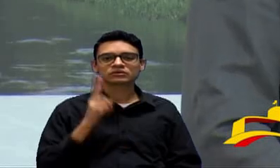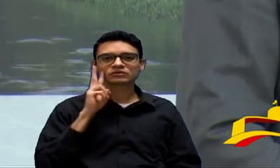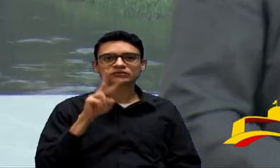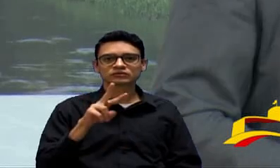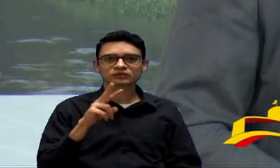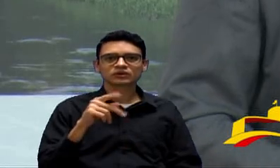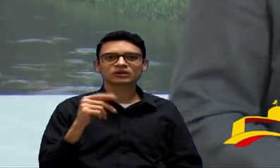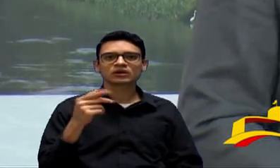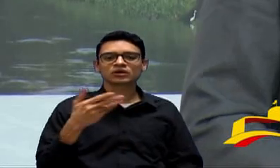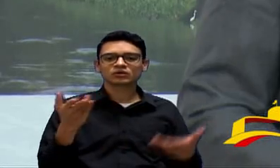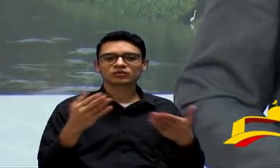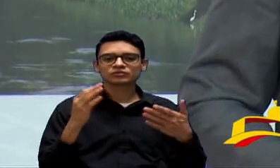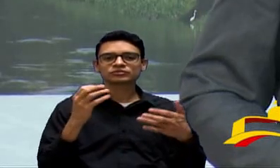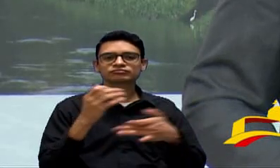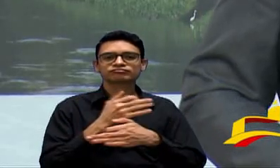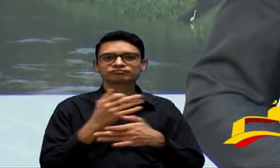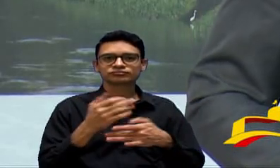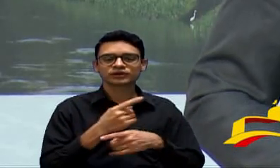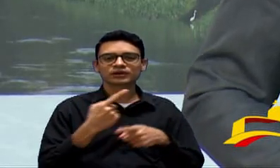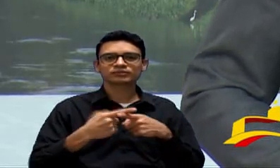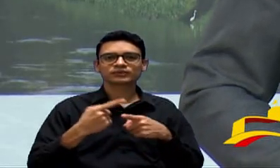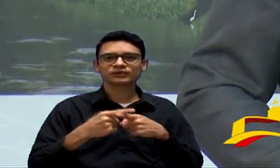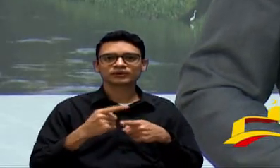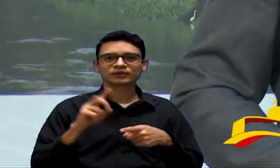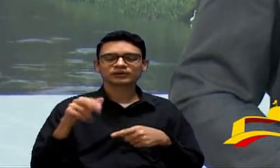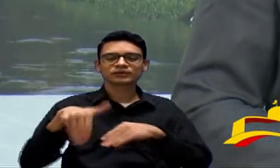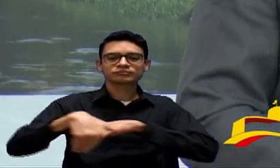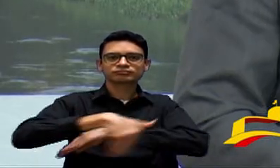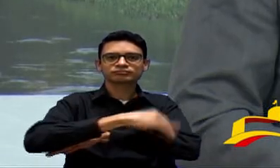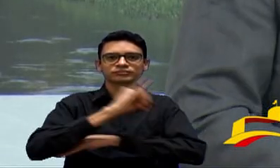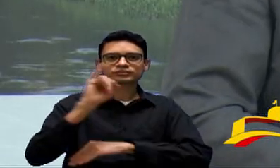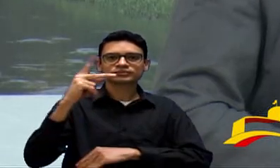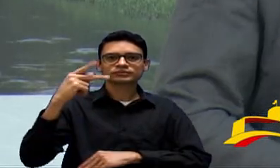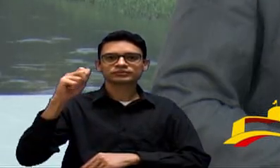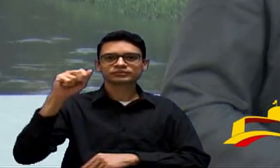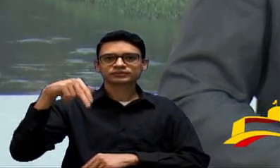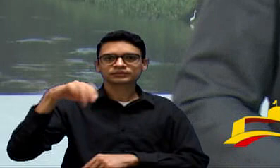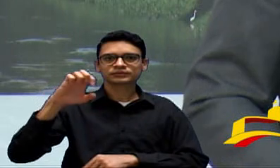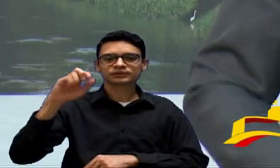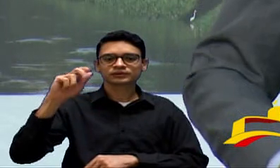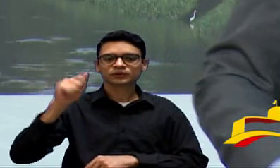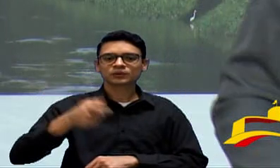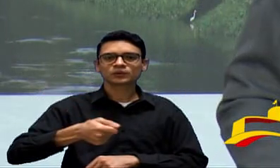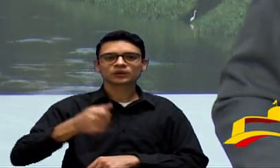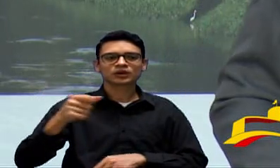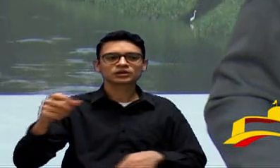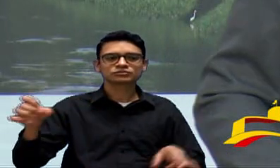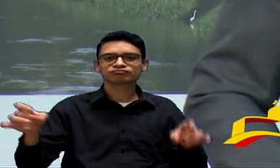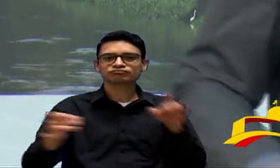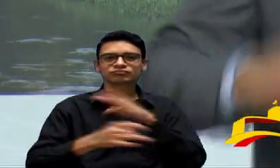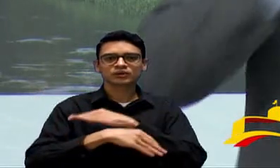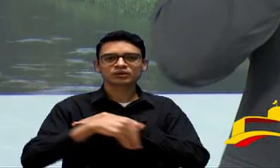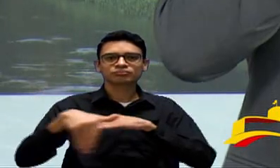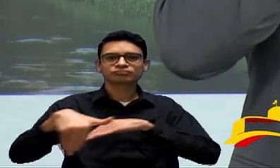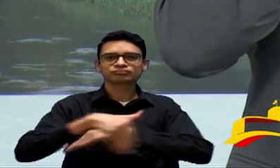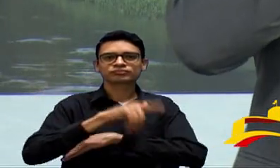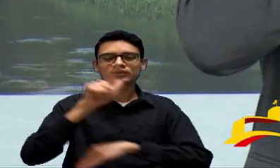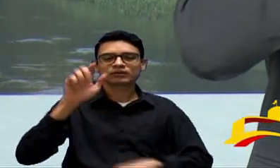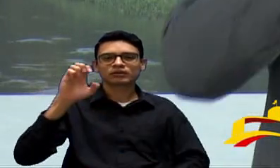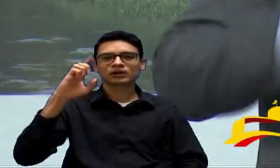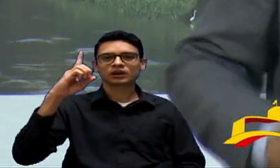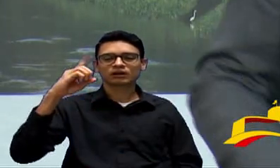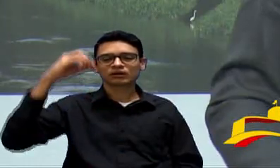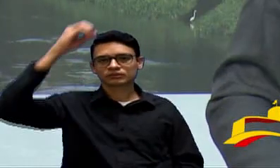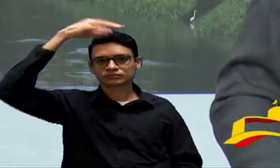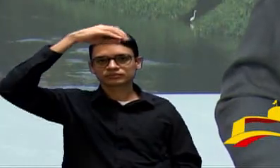Prefeito pegou a cidade e o esforço, porque na Avenida Ipanema está praticamente inteira com lâmpada de LED. Porém, alguns pontos entre o